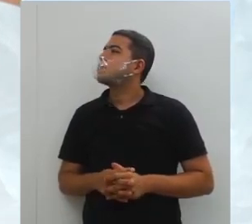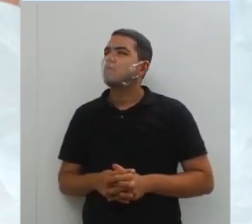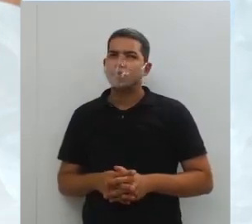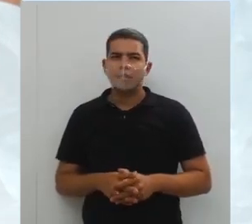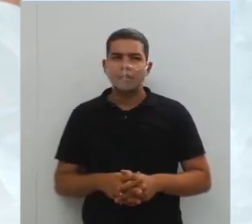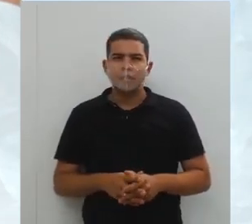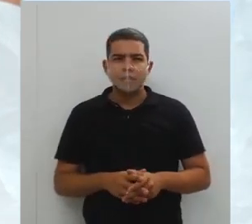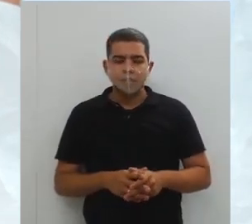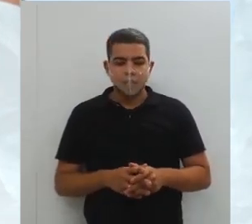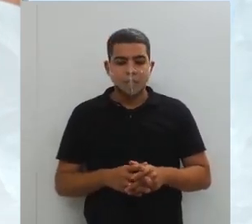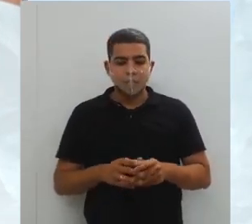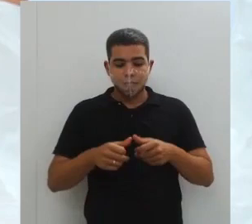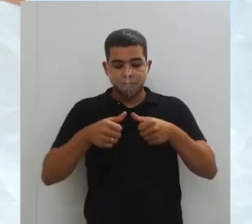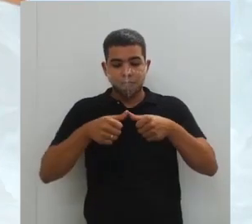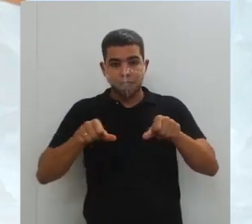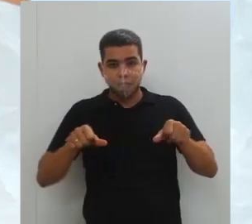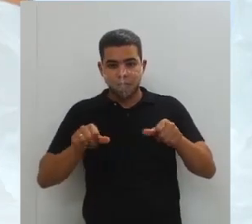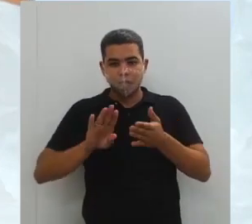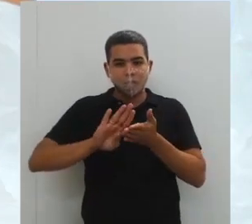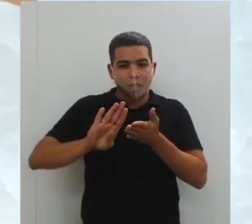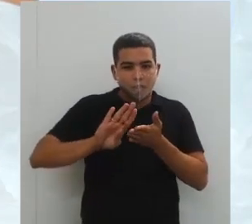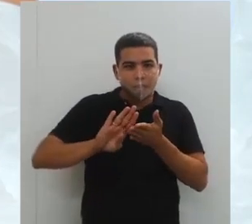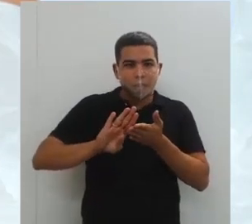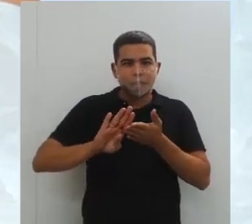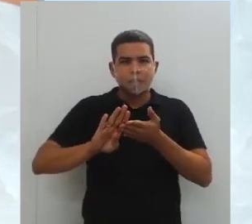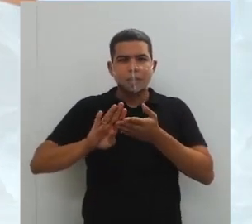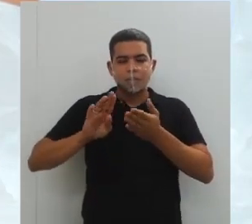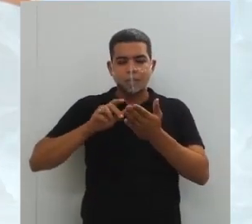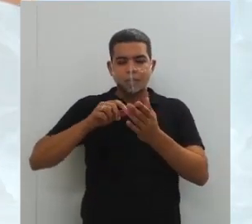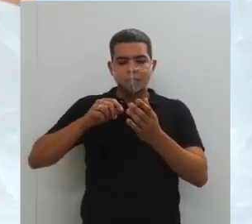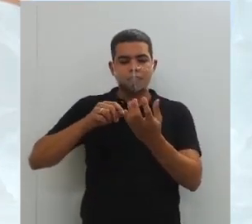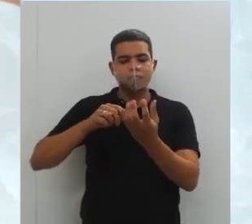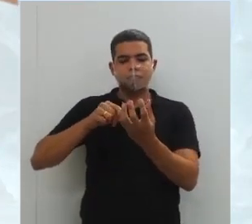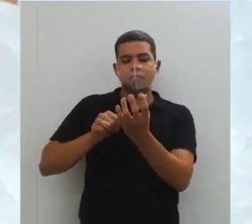Sobrou fita, enrola mais uma vez, sem problema nenhum.